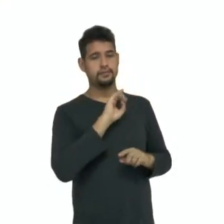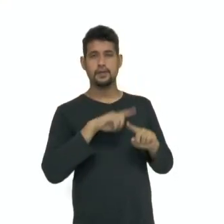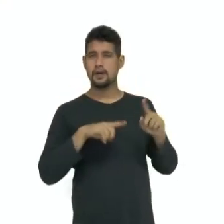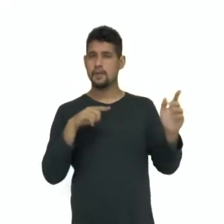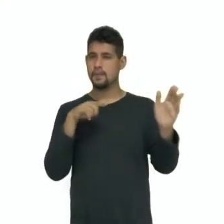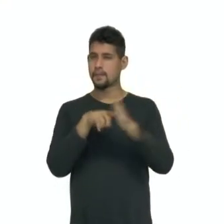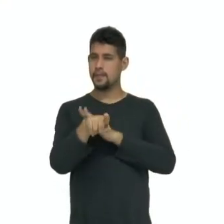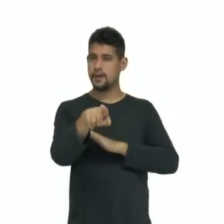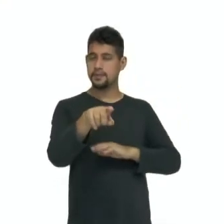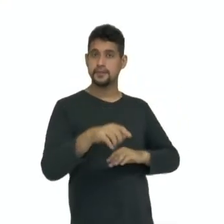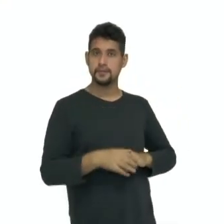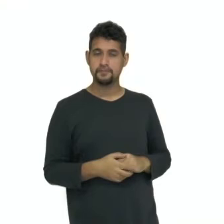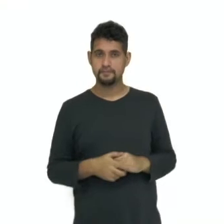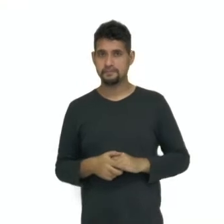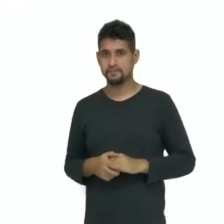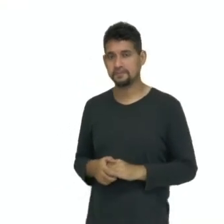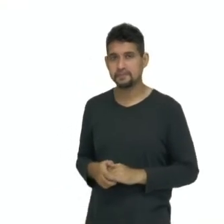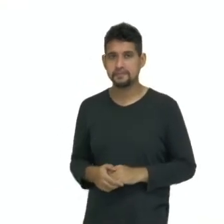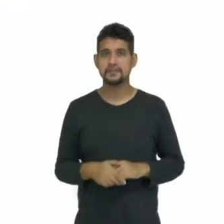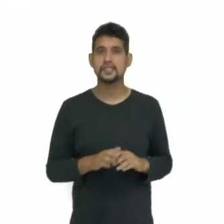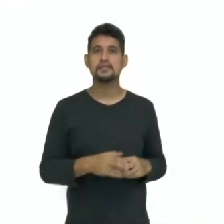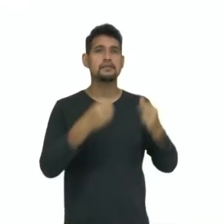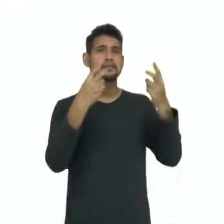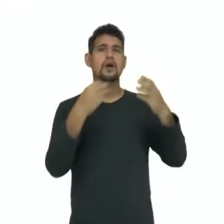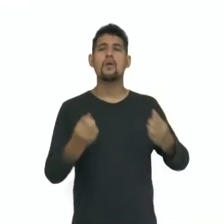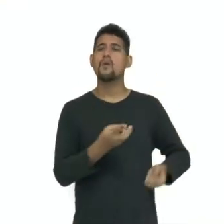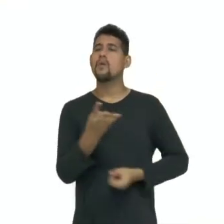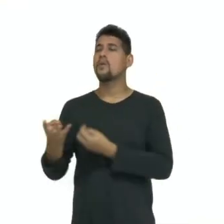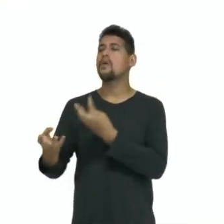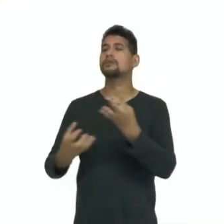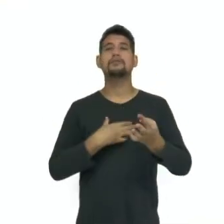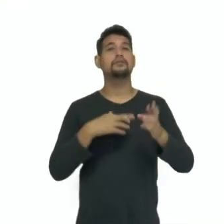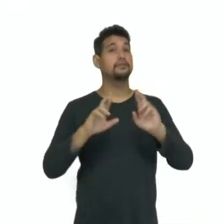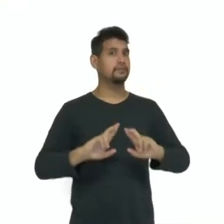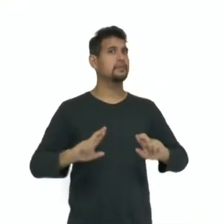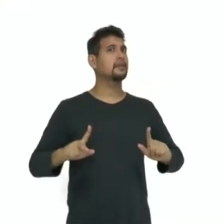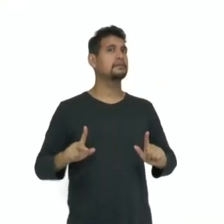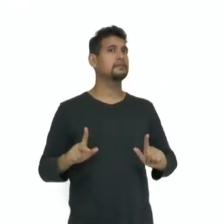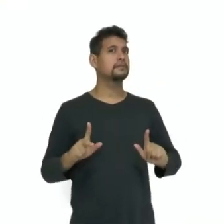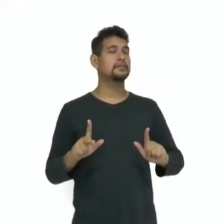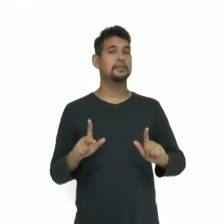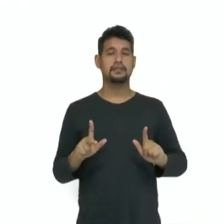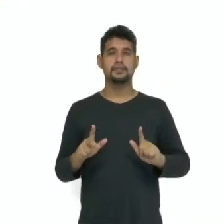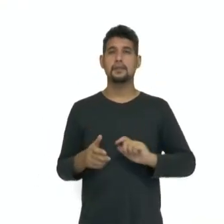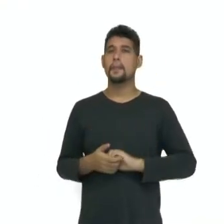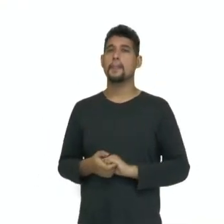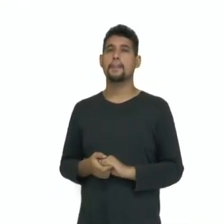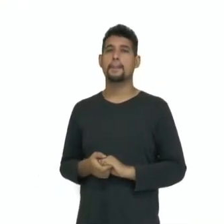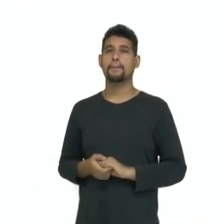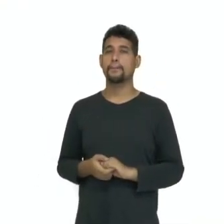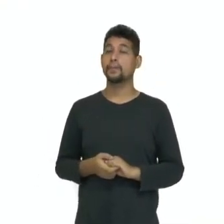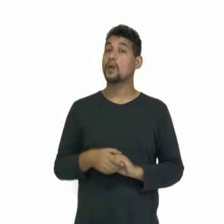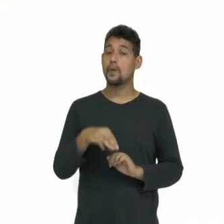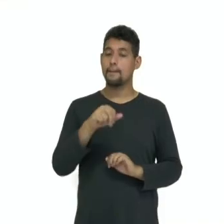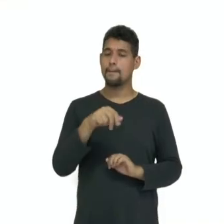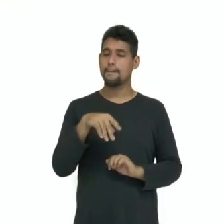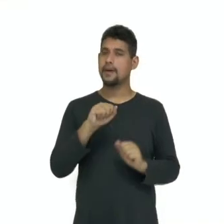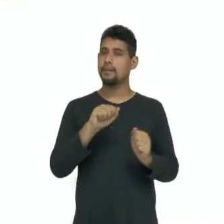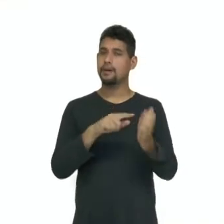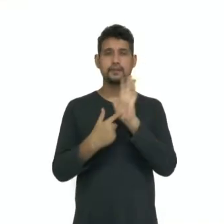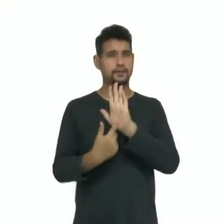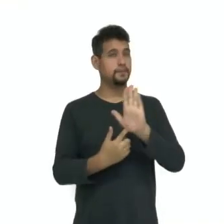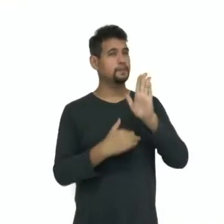Pergunta: determine de quantas maneiras distintas, ou sejam, diferentes, o mapa poderá